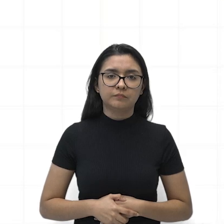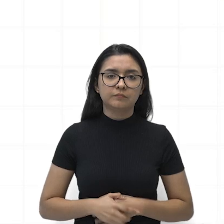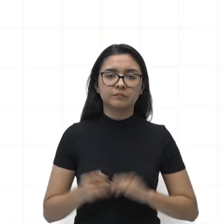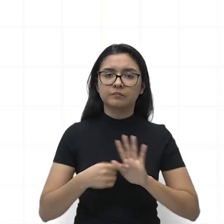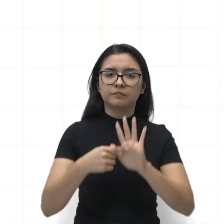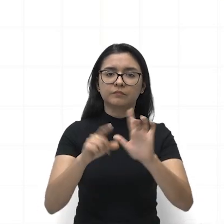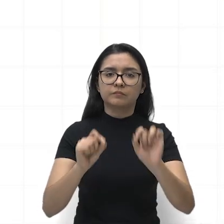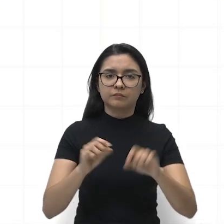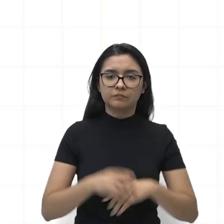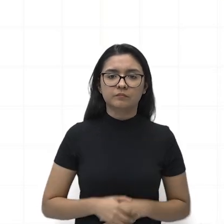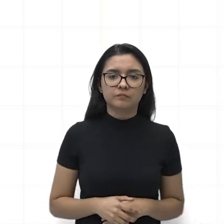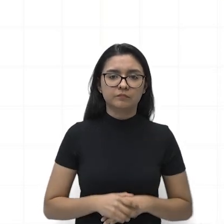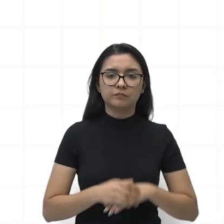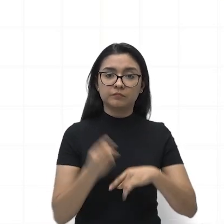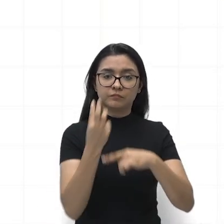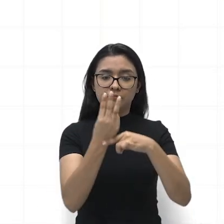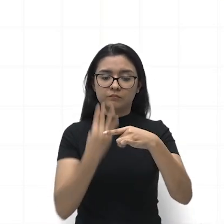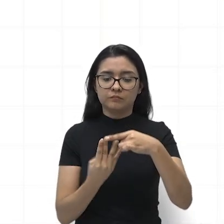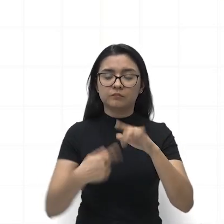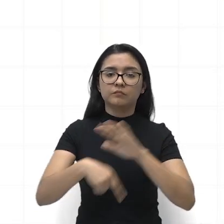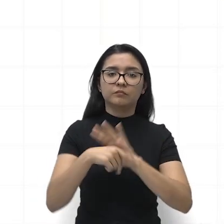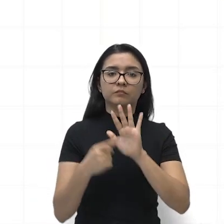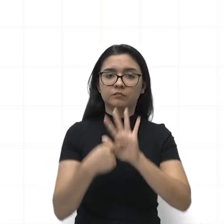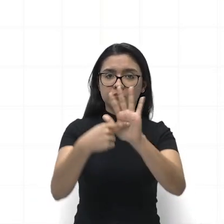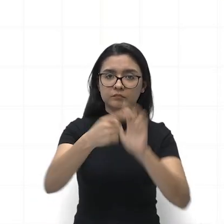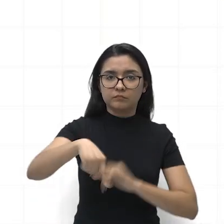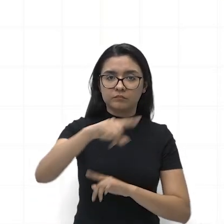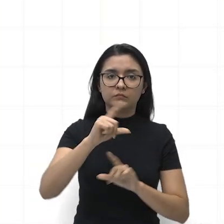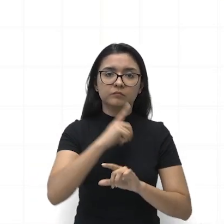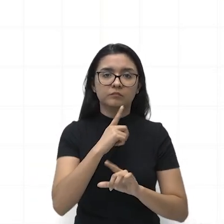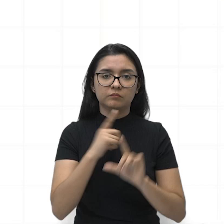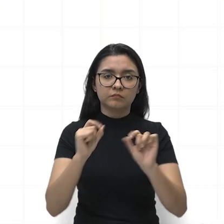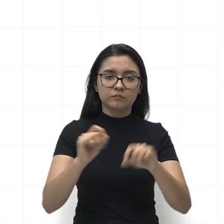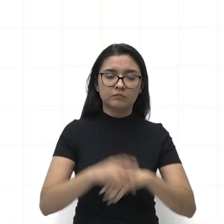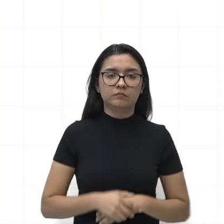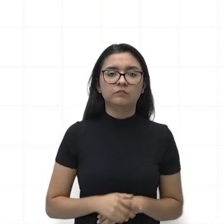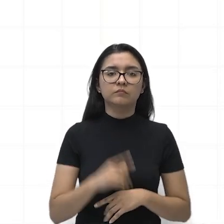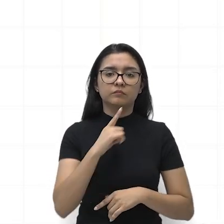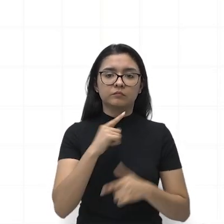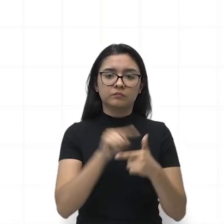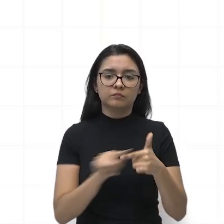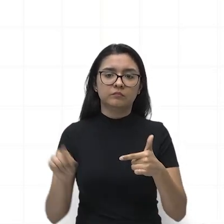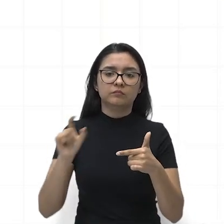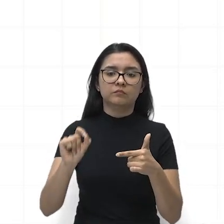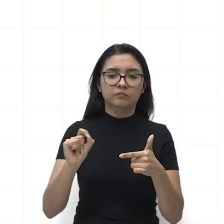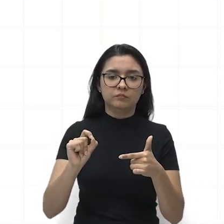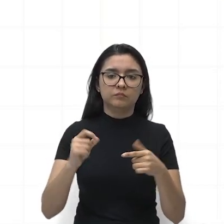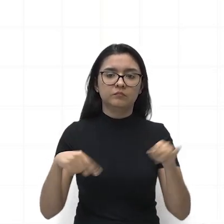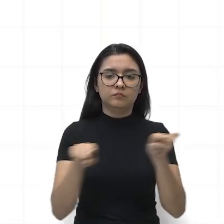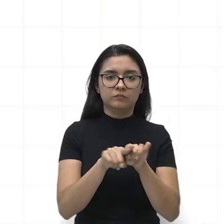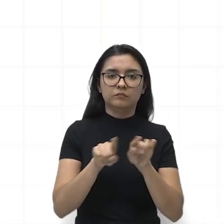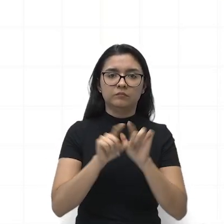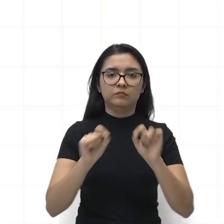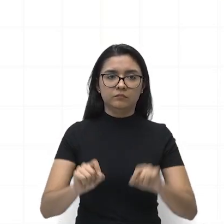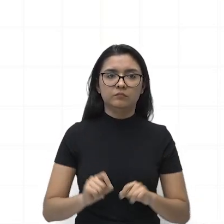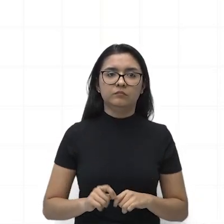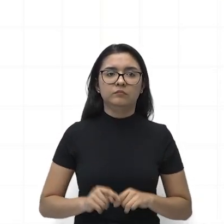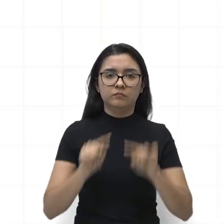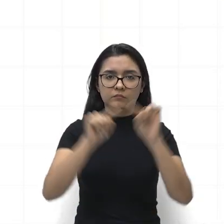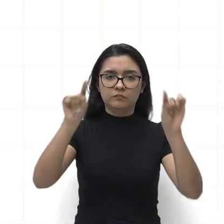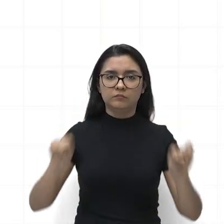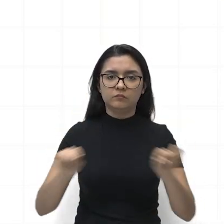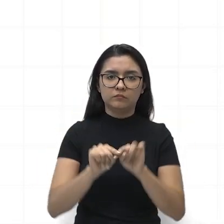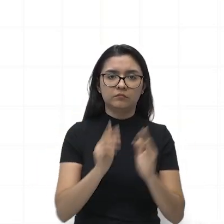destacar 3/4 dela. Bom, pessoal, aqui nós temos aqui uma divisão. Nós temos aqui um retângulo, esse retângulo dividido em